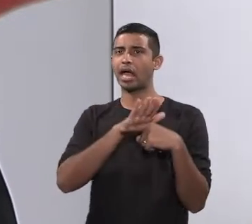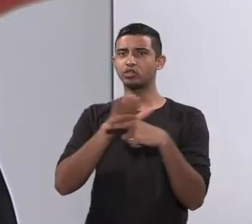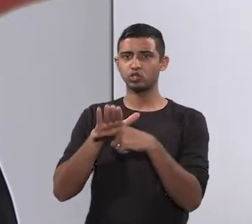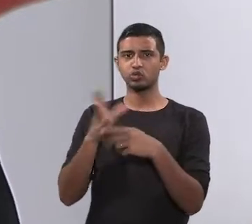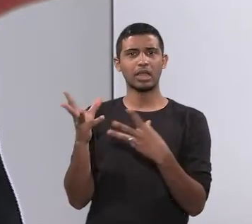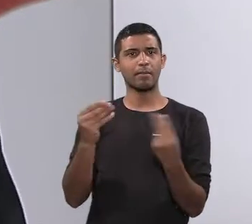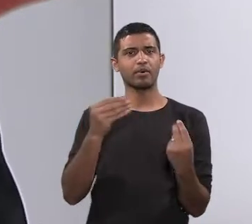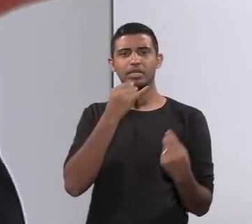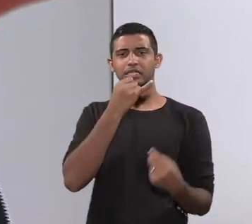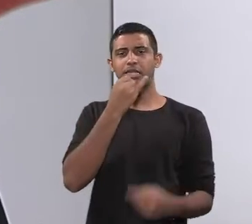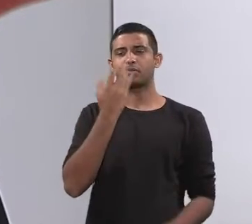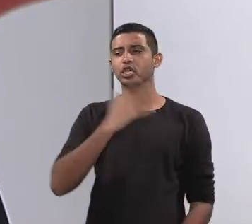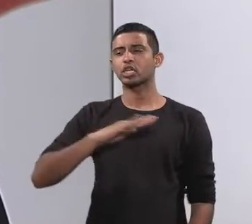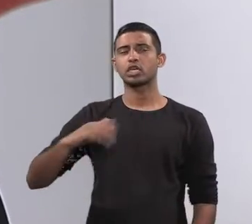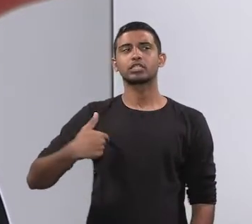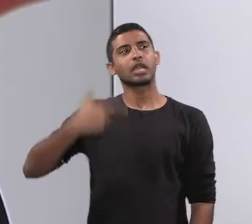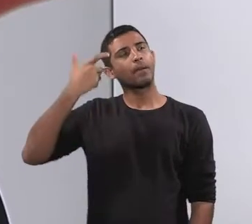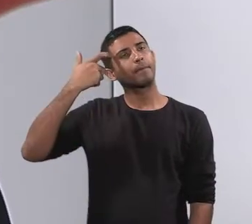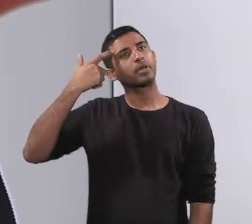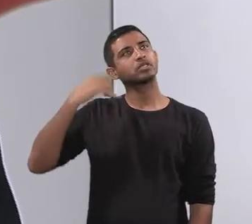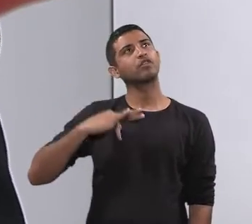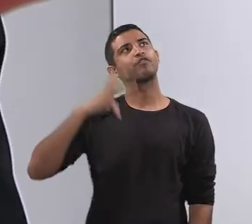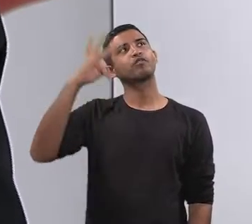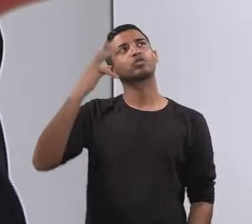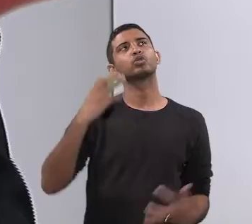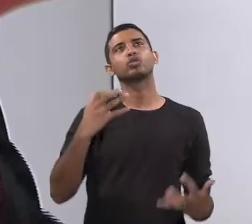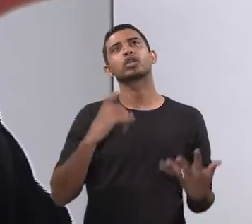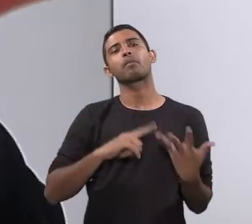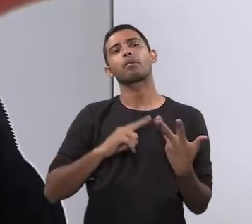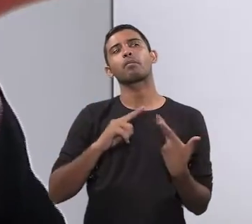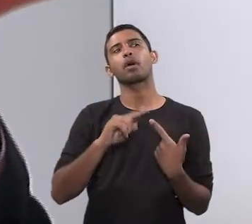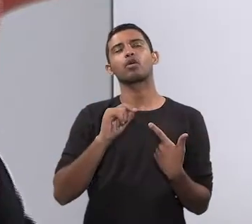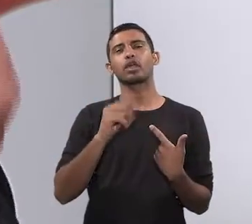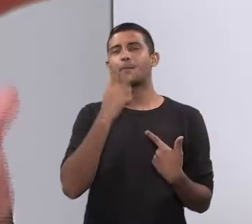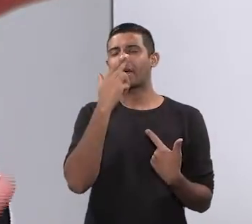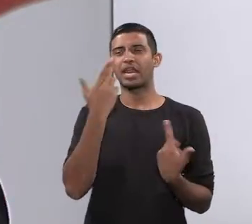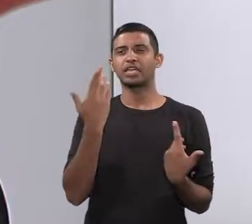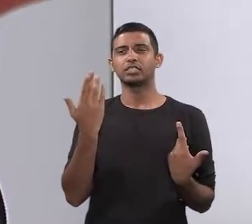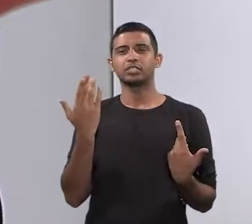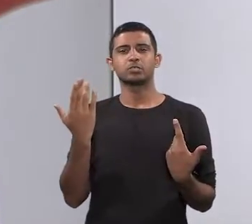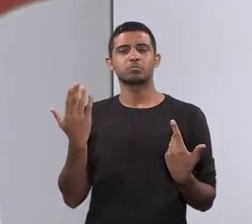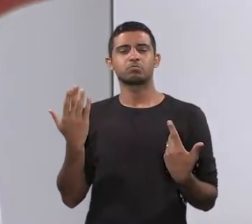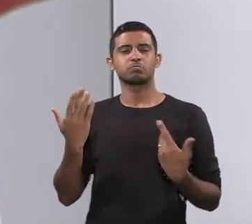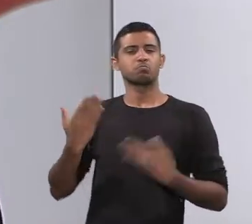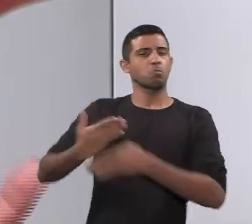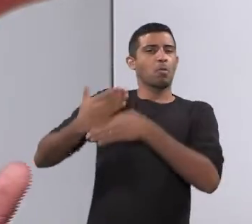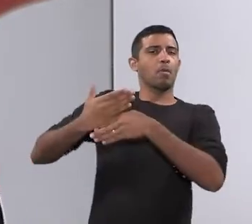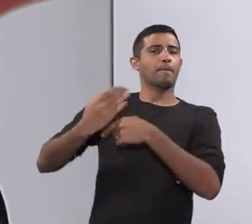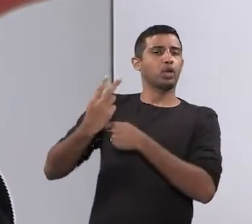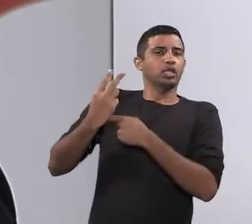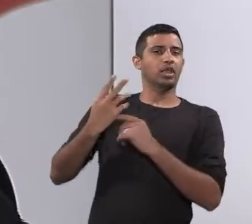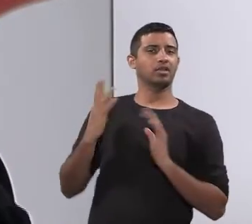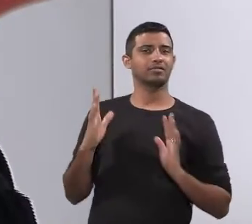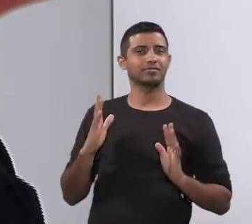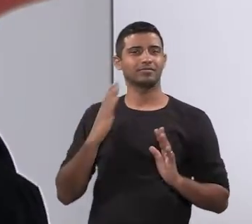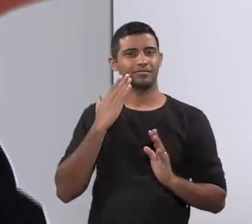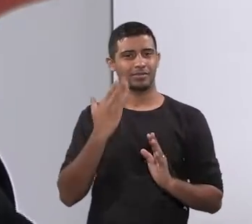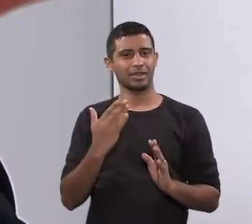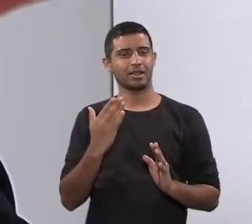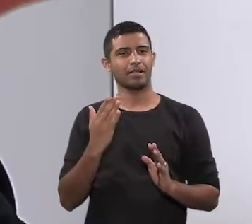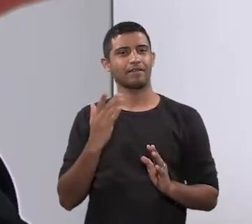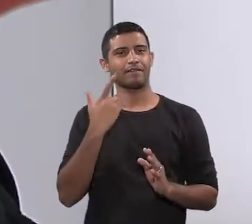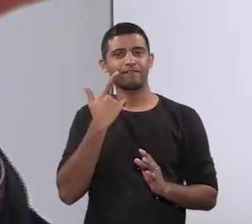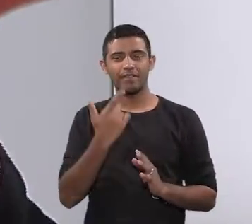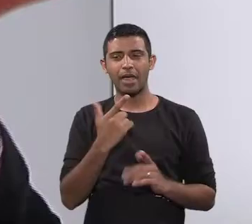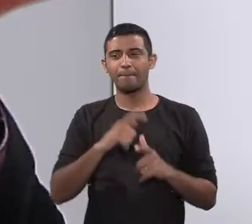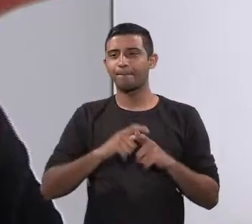muito isso. A criança passa a ter objetivos e afasta, você acaba blindando aquela criança. Lógico que pode acontecer um caso, mas na sua maioria